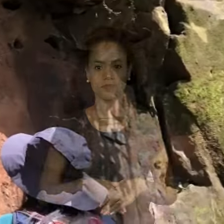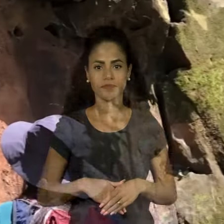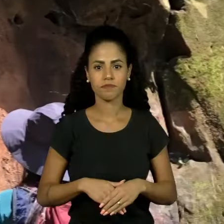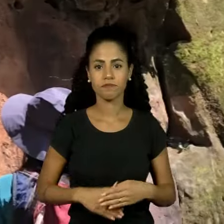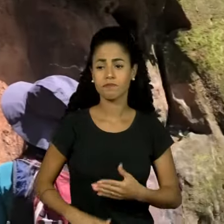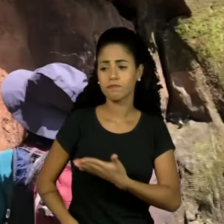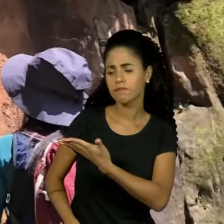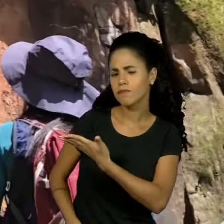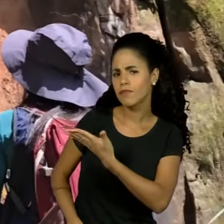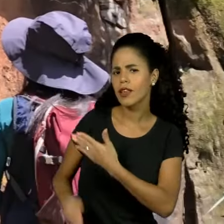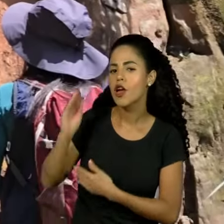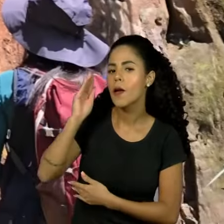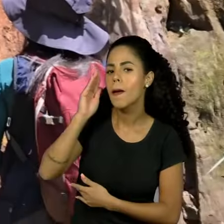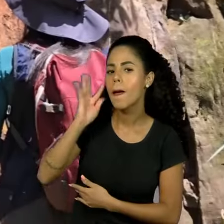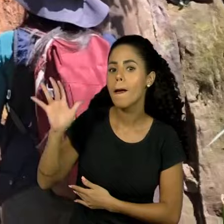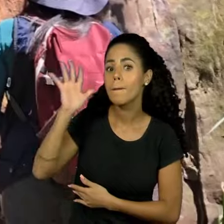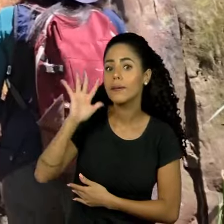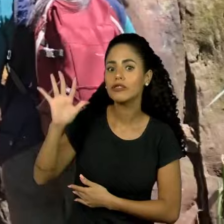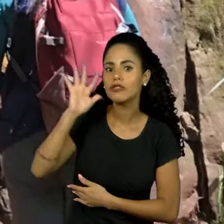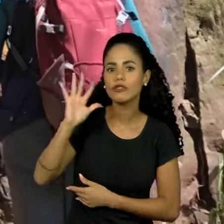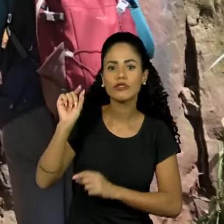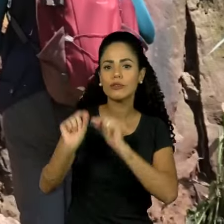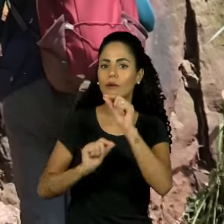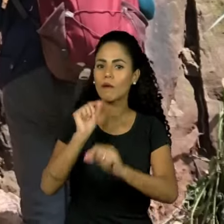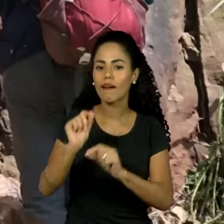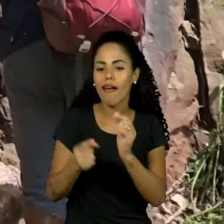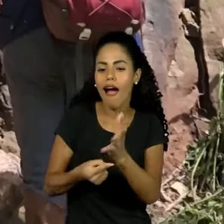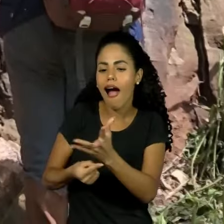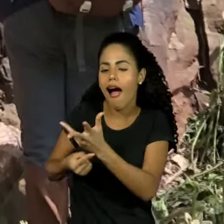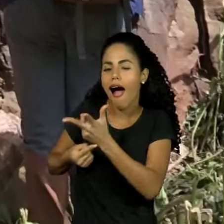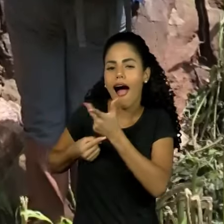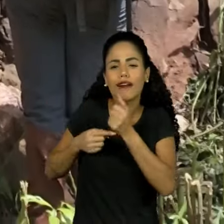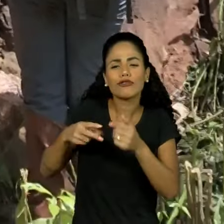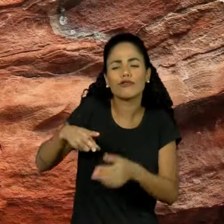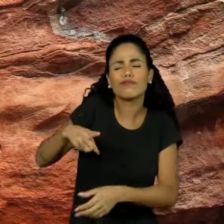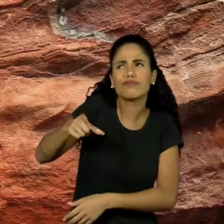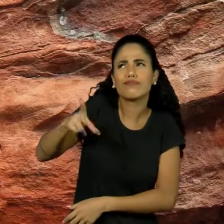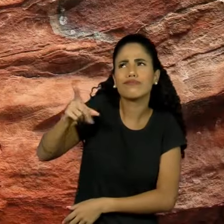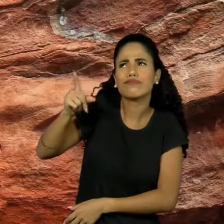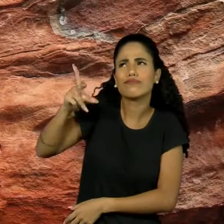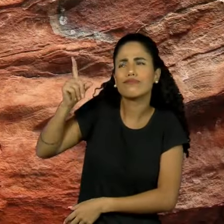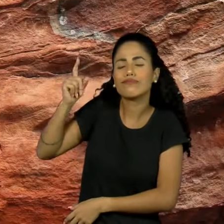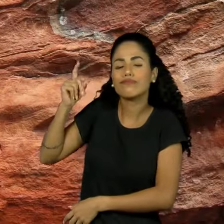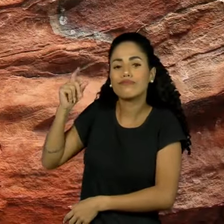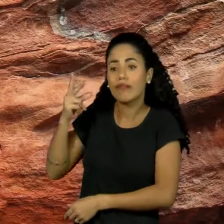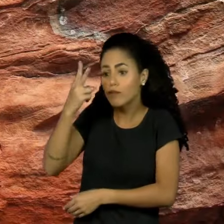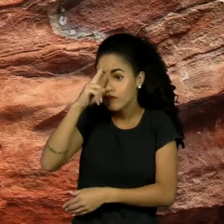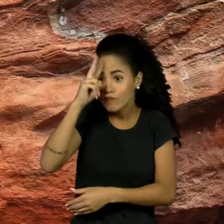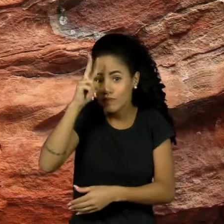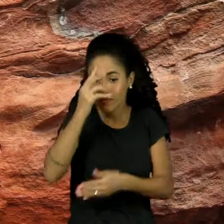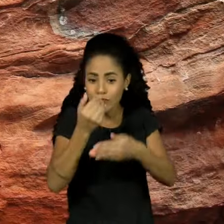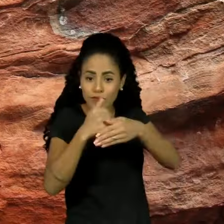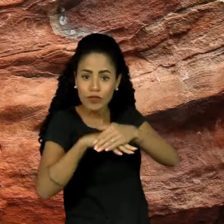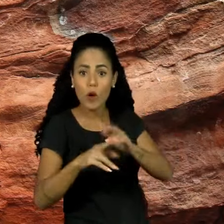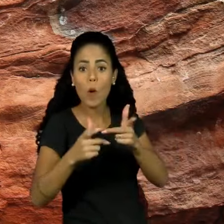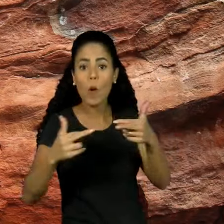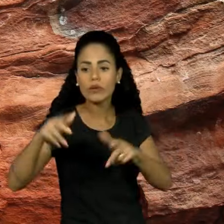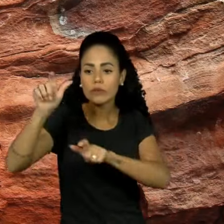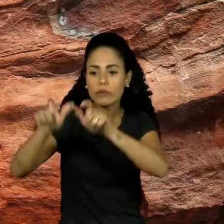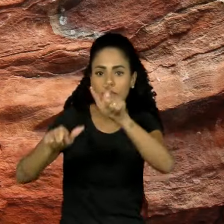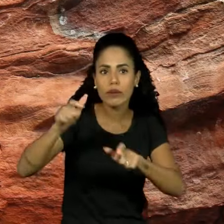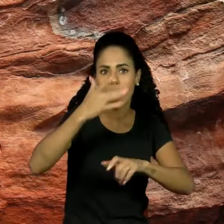Imagine ter acesso à arte rupestre de sítios arqueológicos que guardam a história de alguns dos primeiros humanos